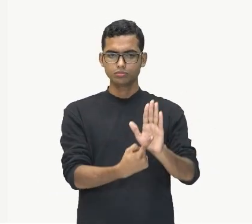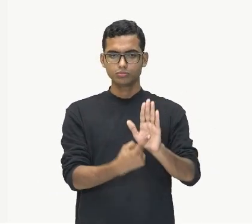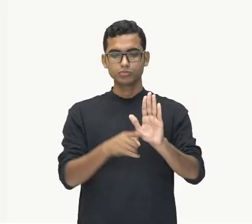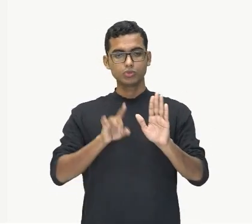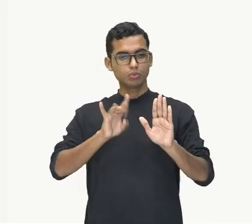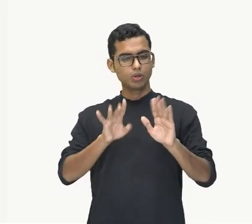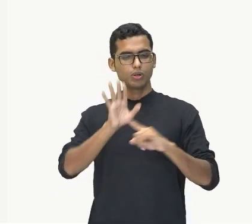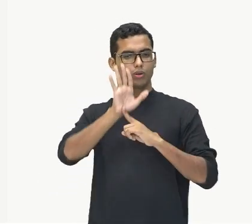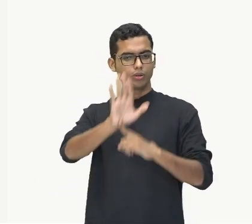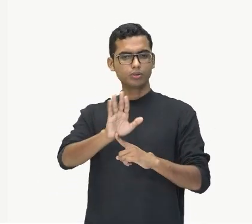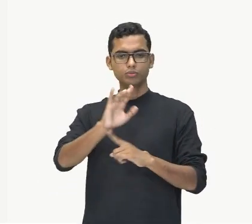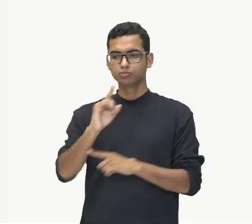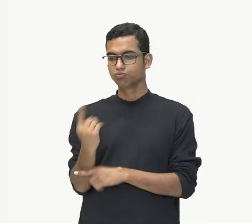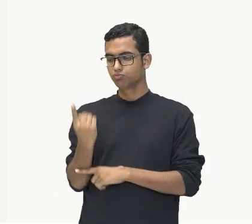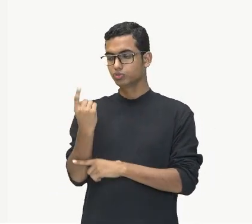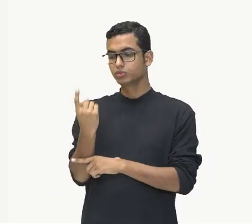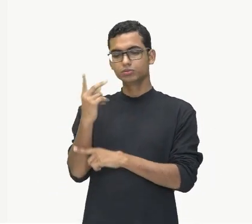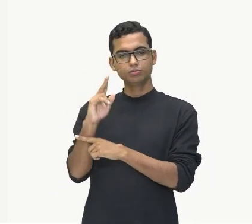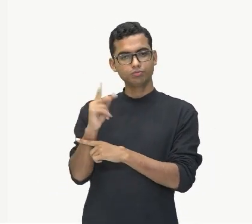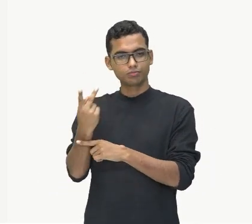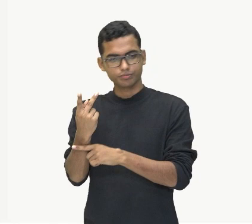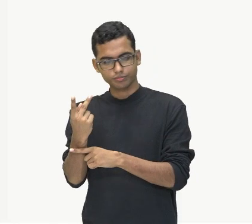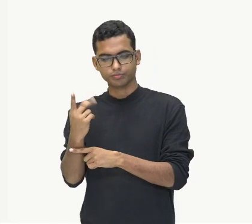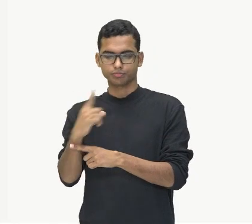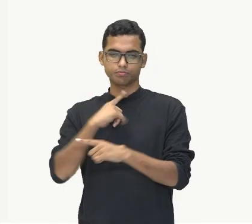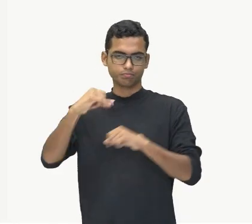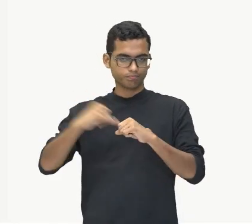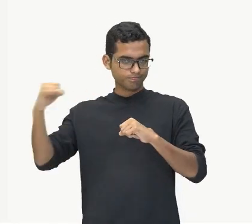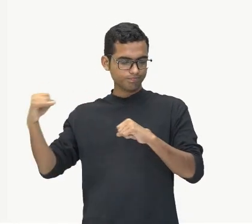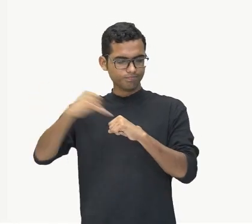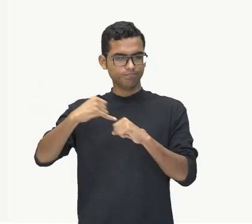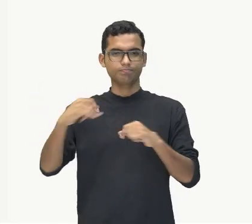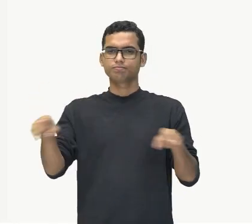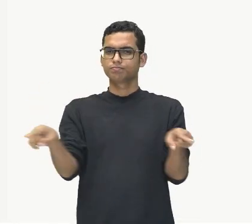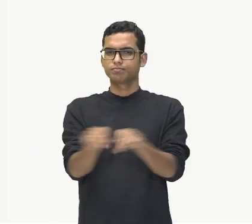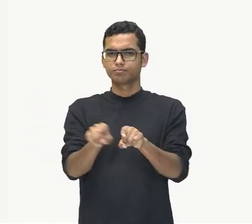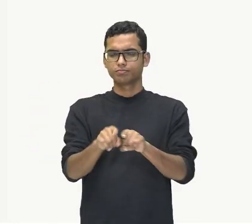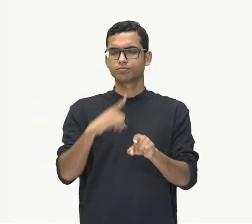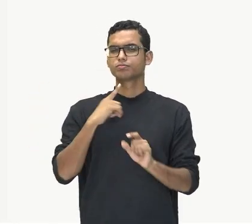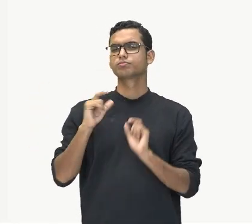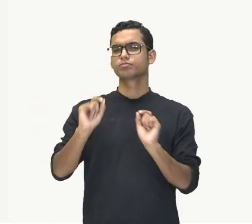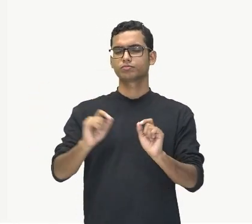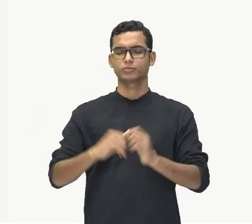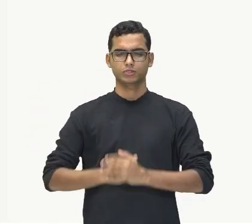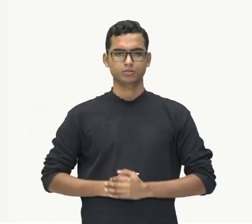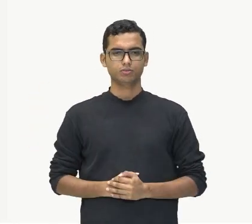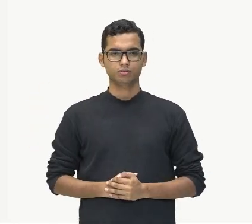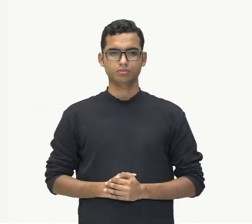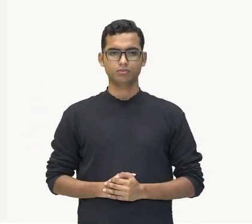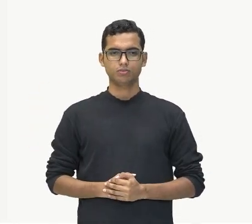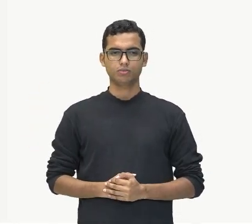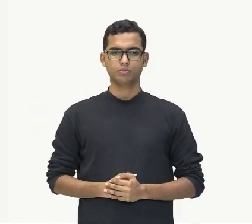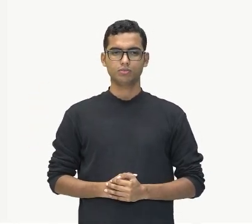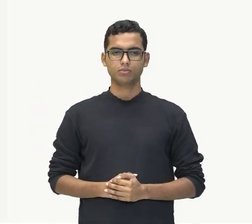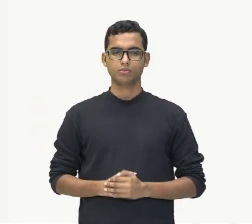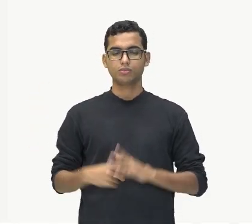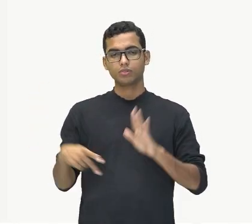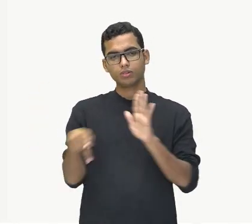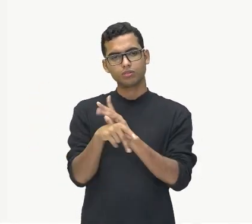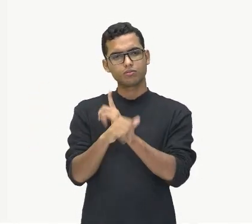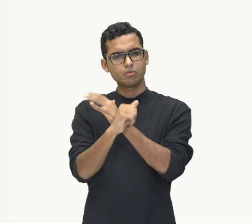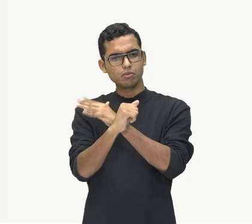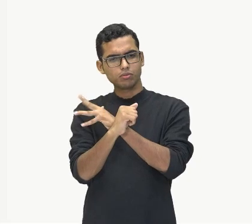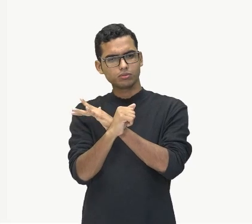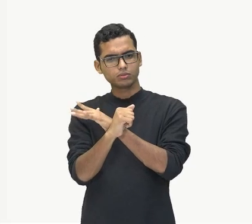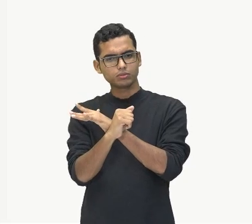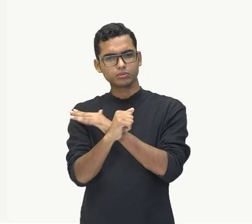apenas um hidrogênio ionizável. E aí eu tenho um ácido, né? O nome desse ácido é o